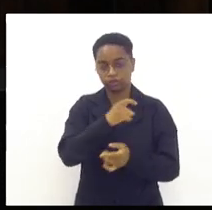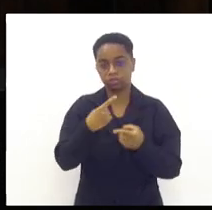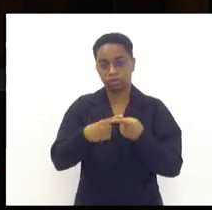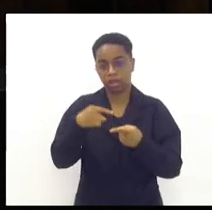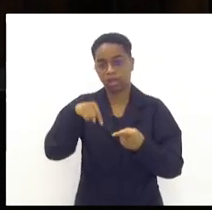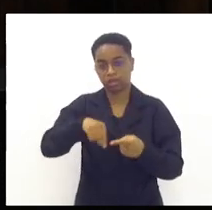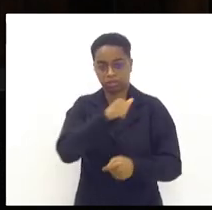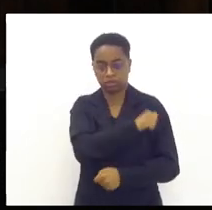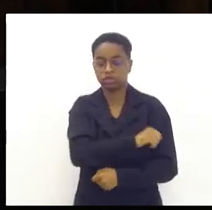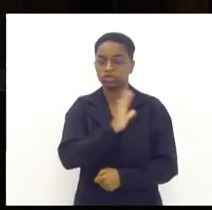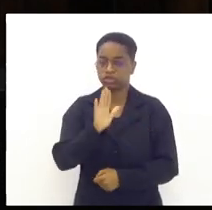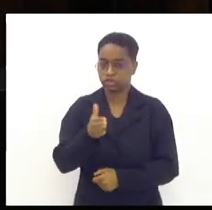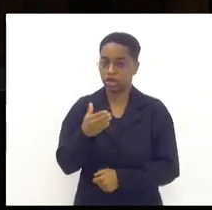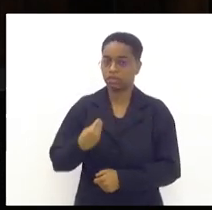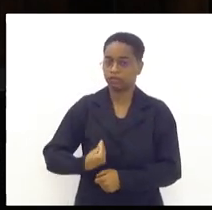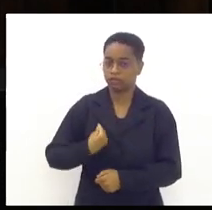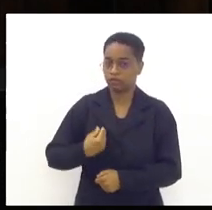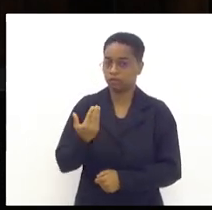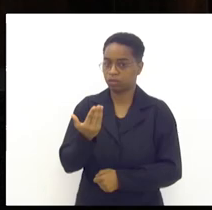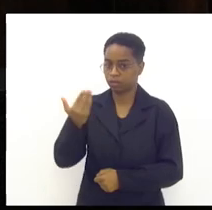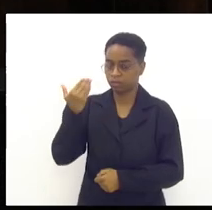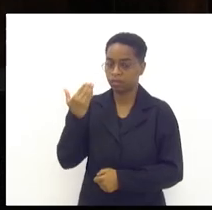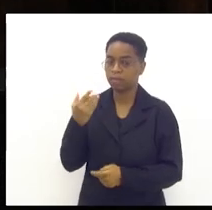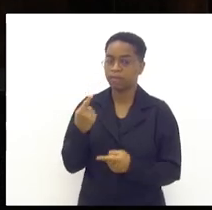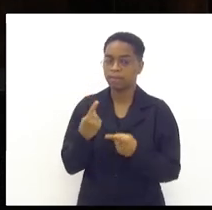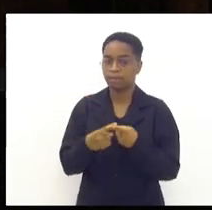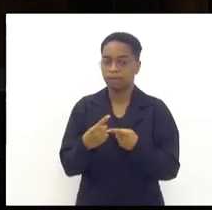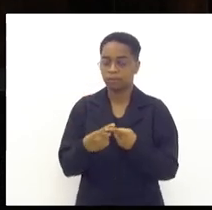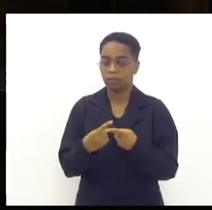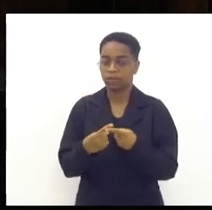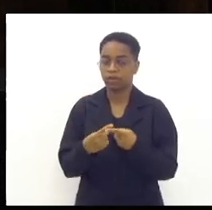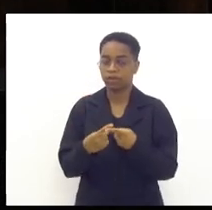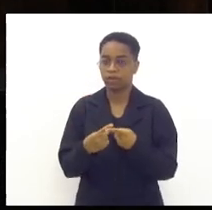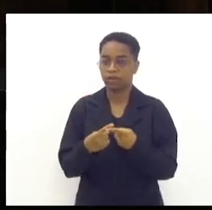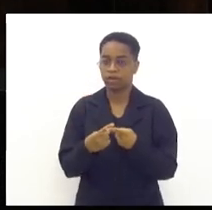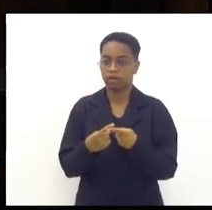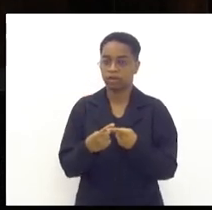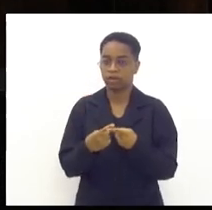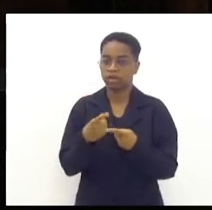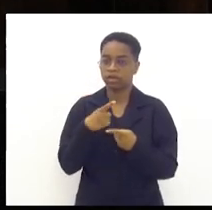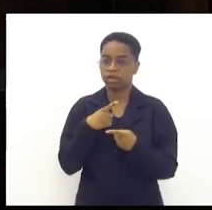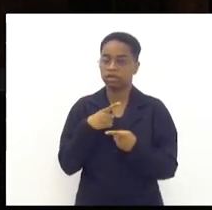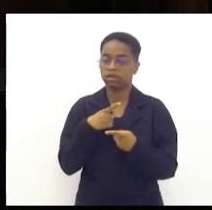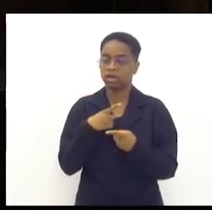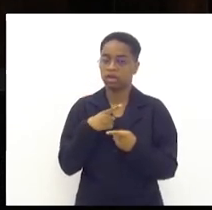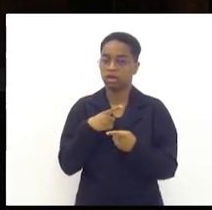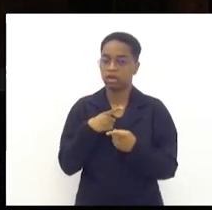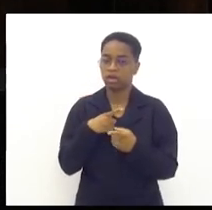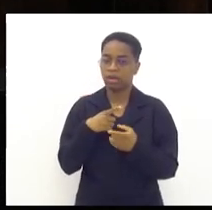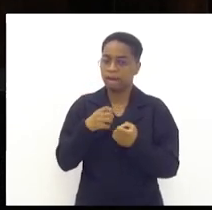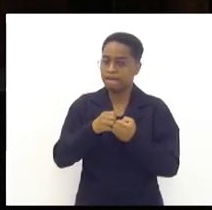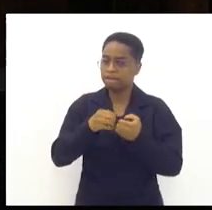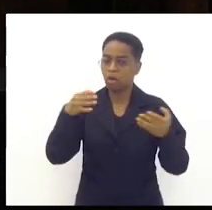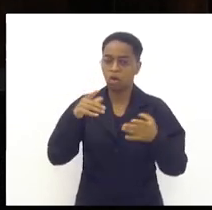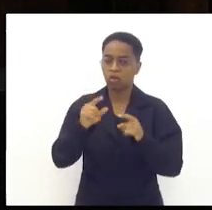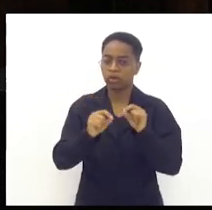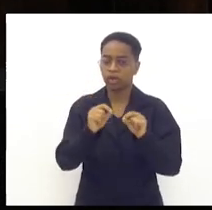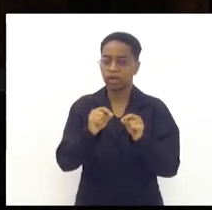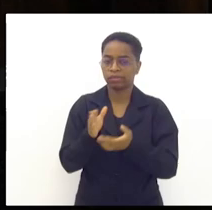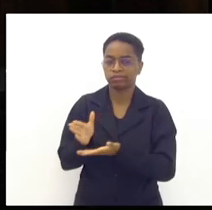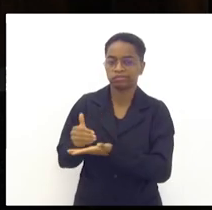Janeiro já viveu há pouco tempo atrás, quando, no grande boom da arrecadação de royalties,